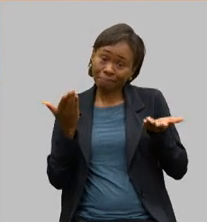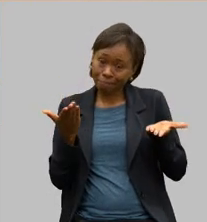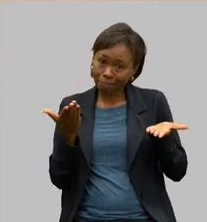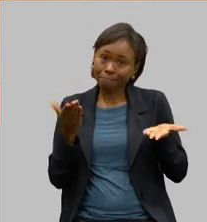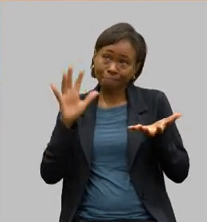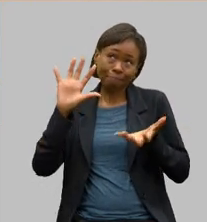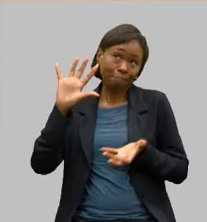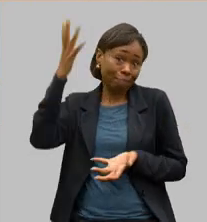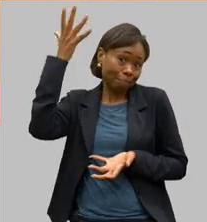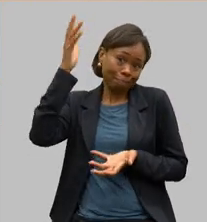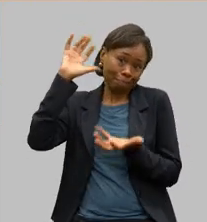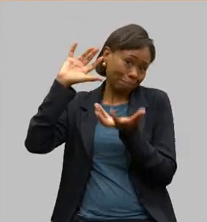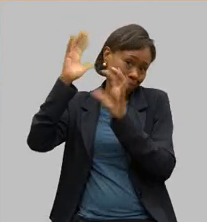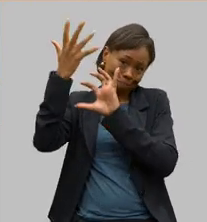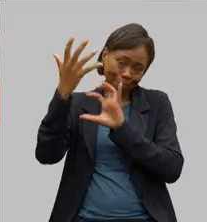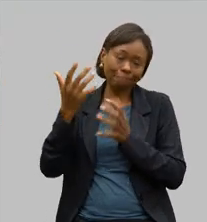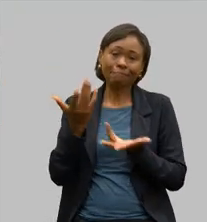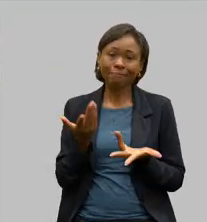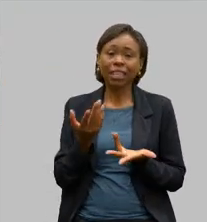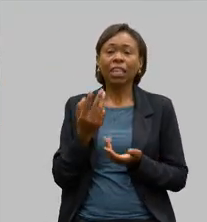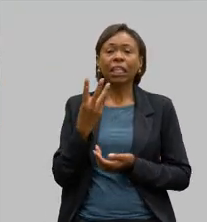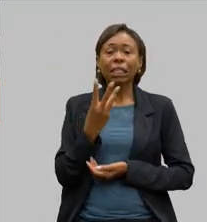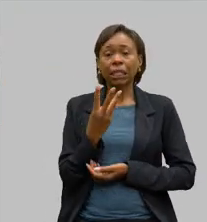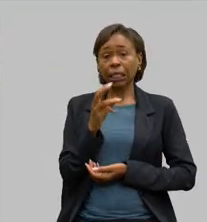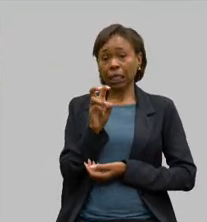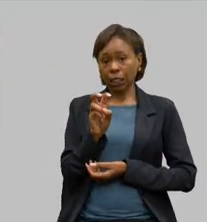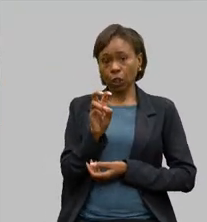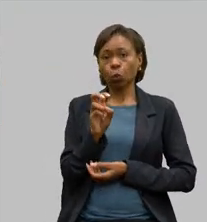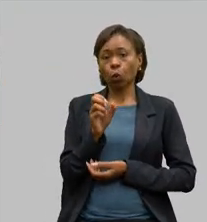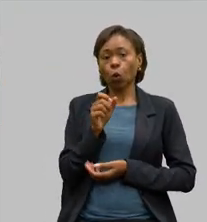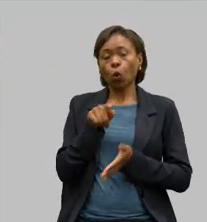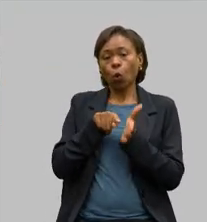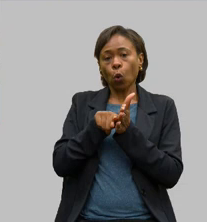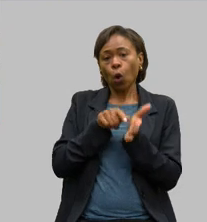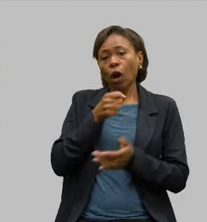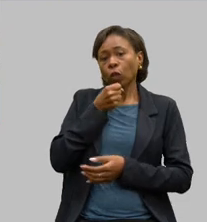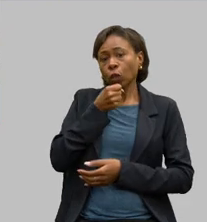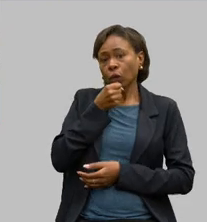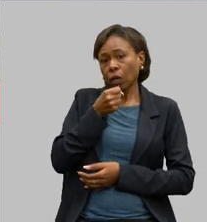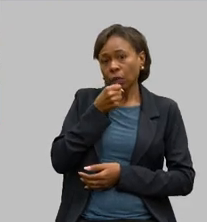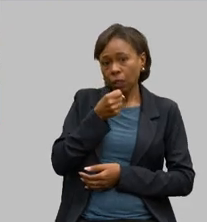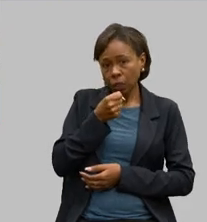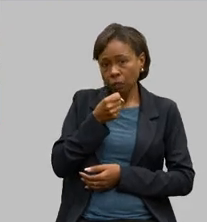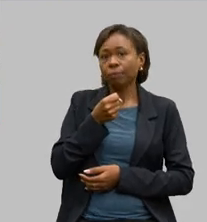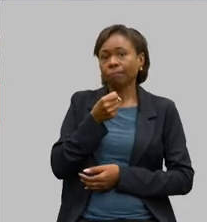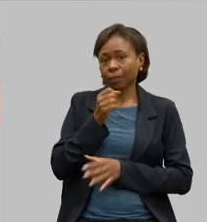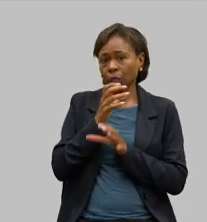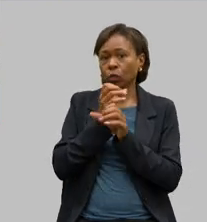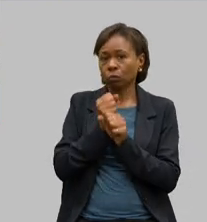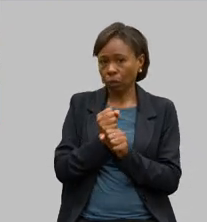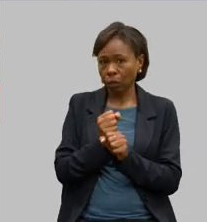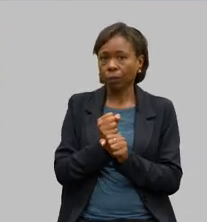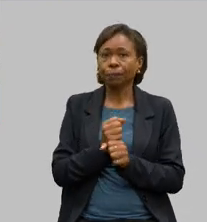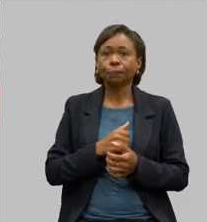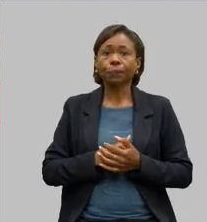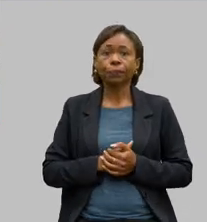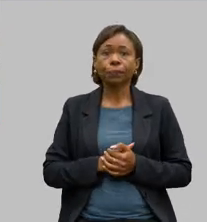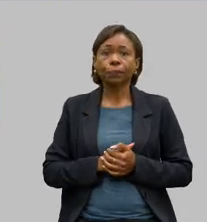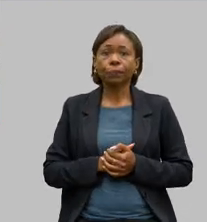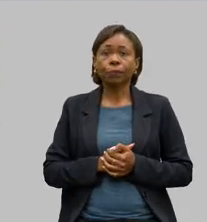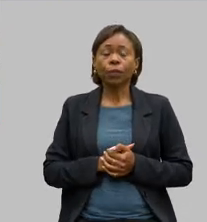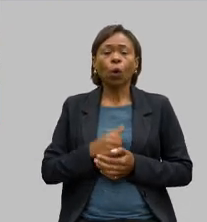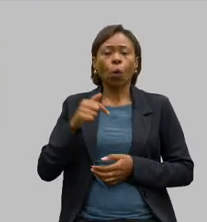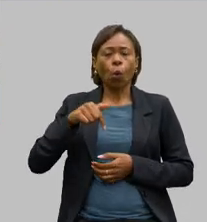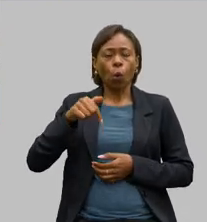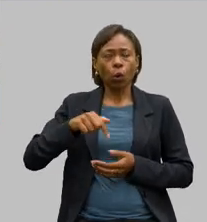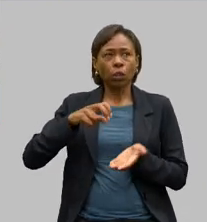é então 35 jornalistas em pré strip é a maior pré strip que Minas Gerais já fez na sua história eh hoje de manhã